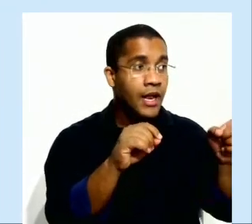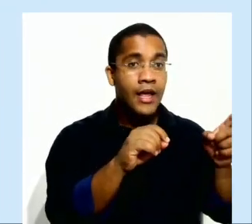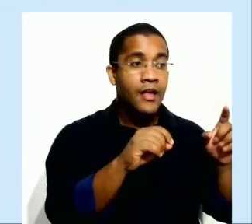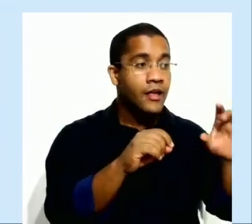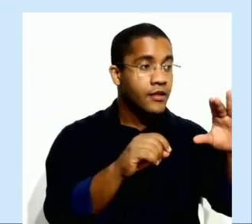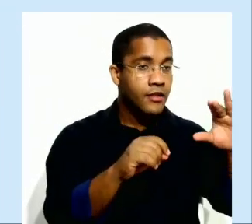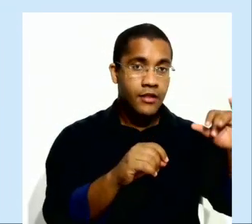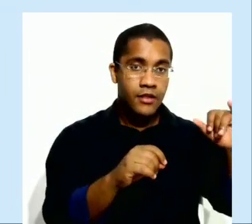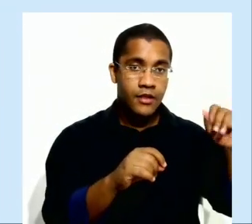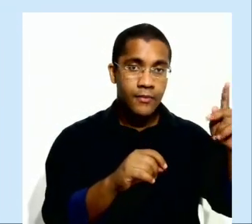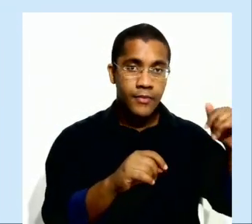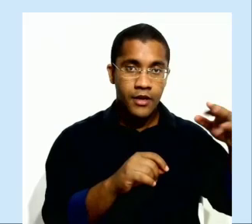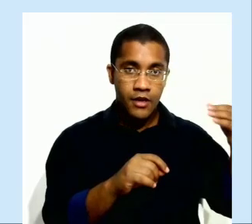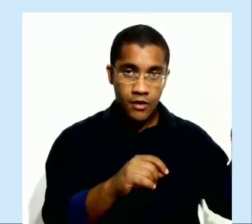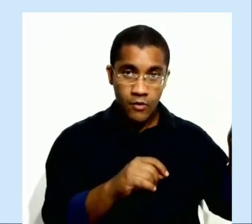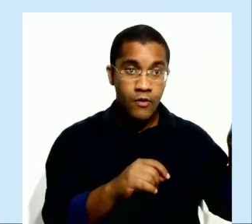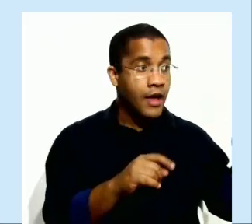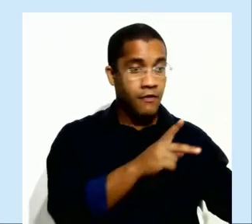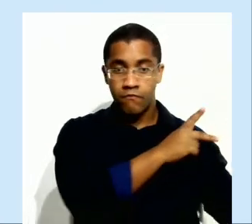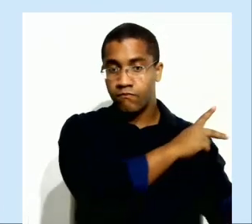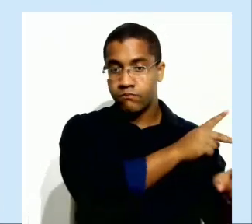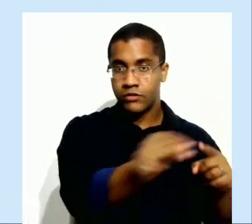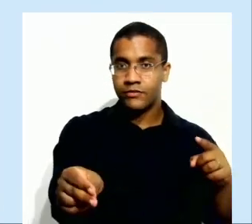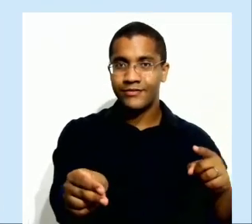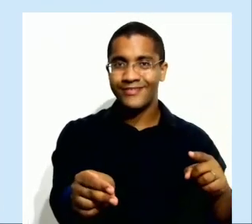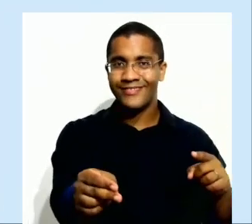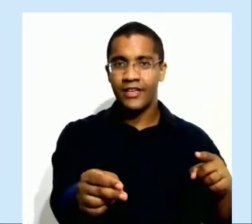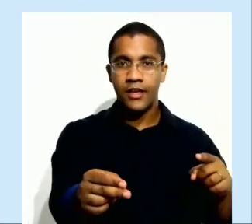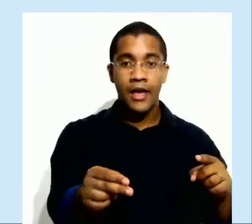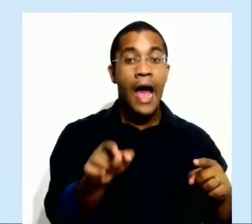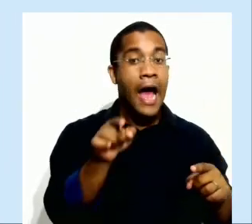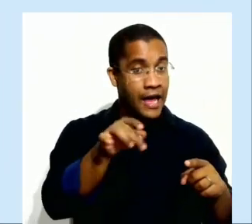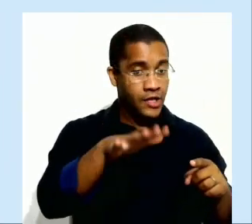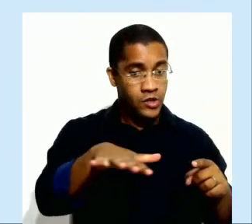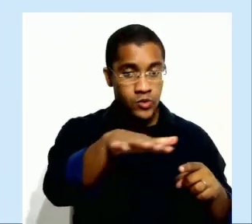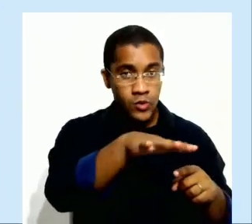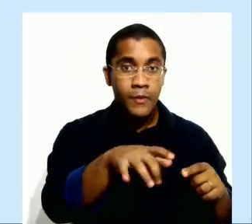vence. Teve que pagar pesados tributos,